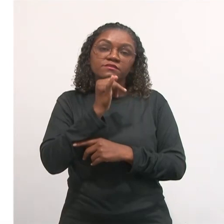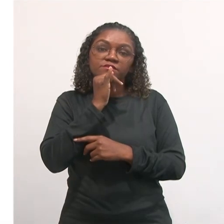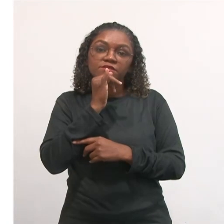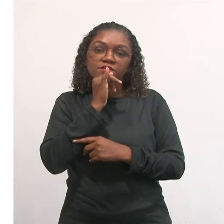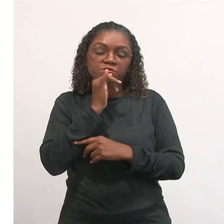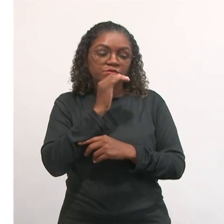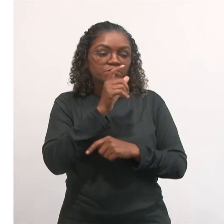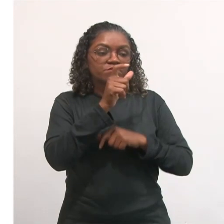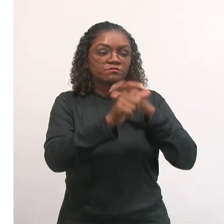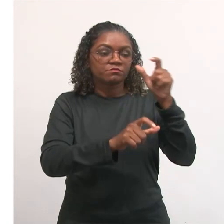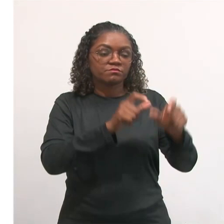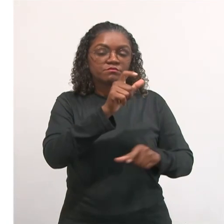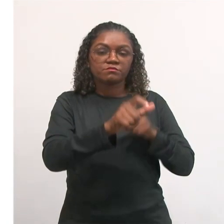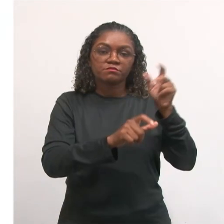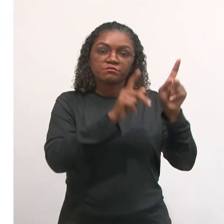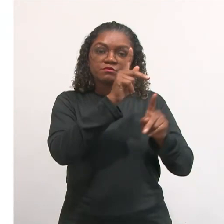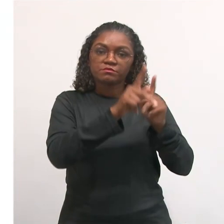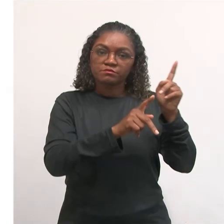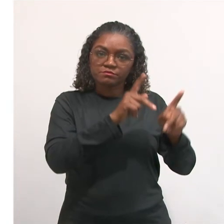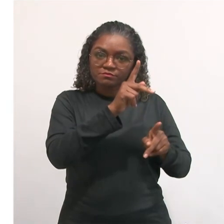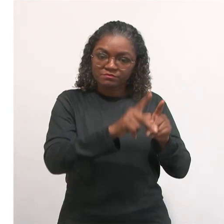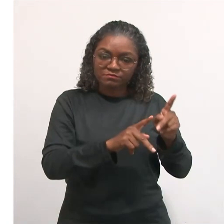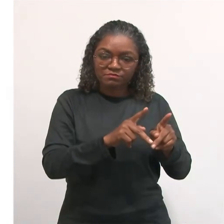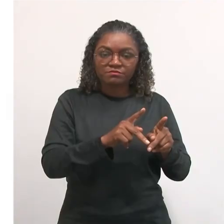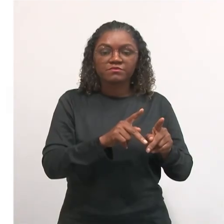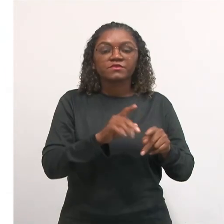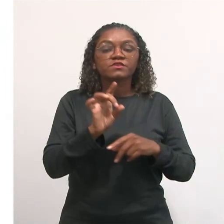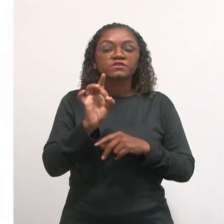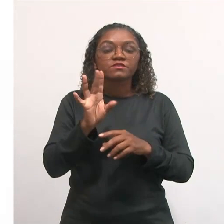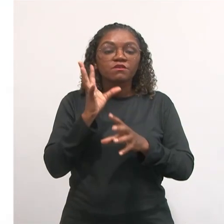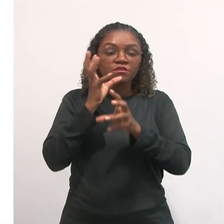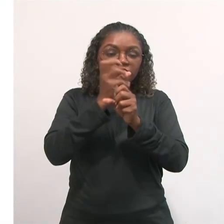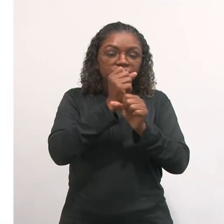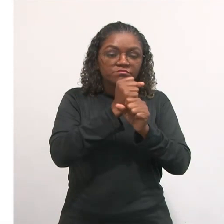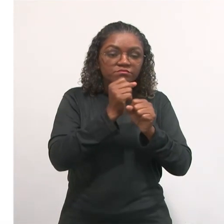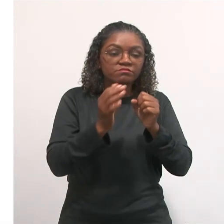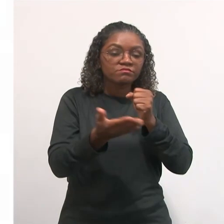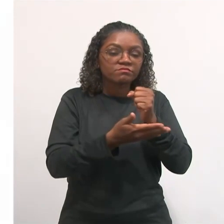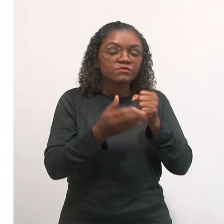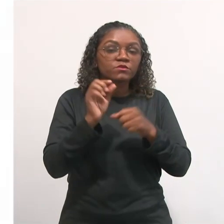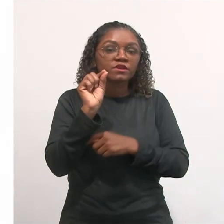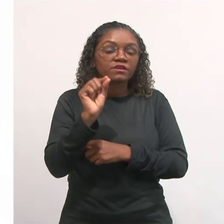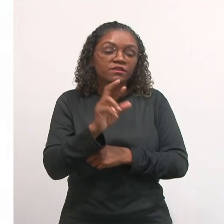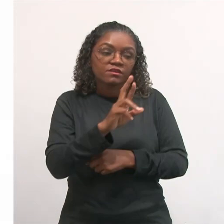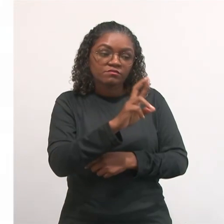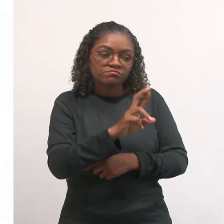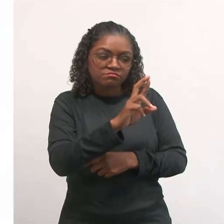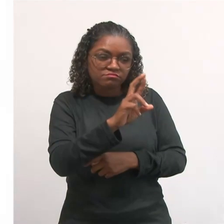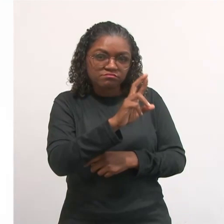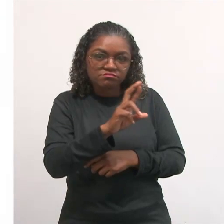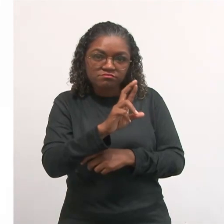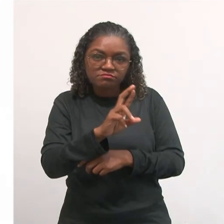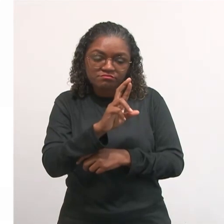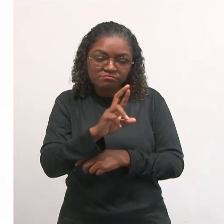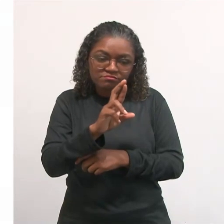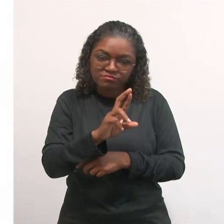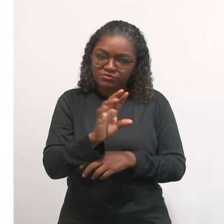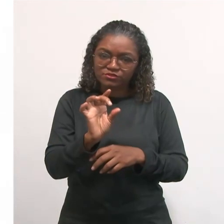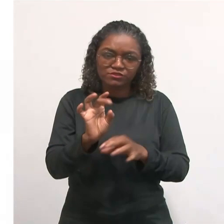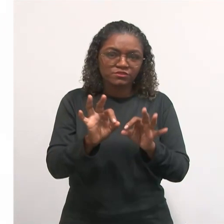ou processo estatístico são tomados, baseados somente na observação de uma